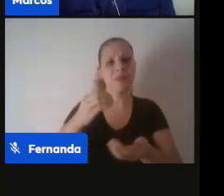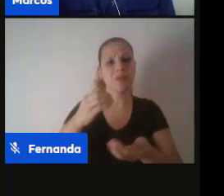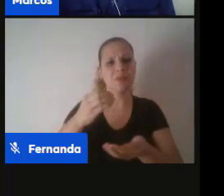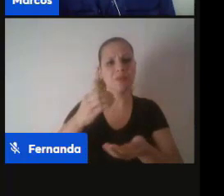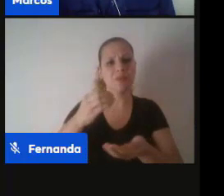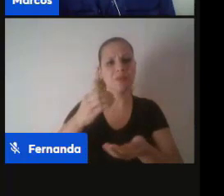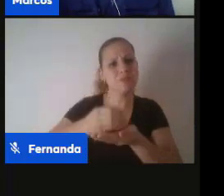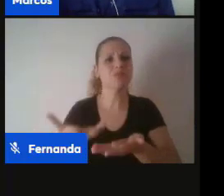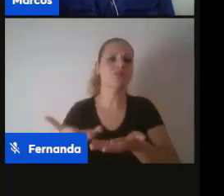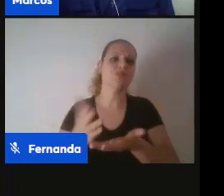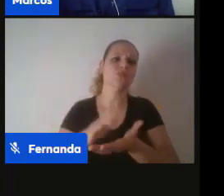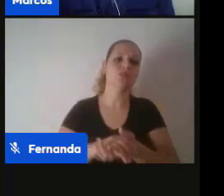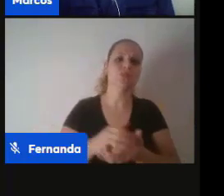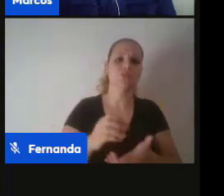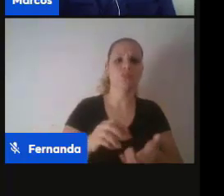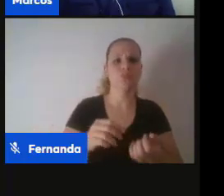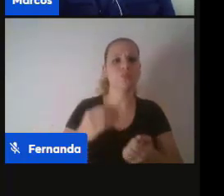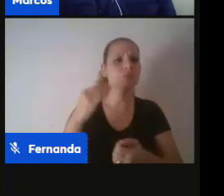descartáveis hoje, a